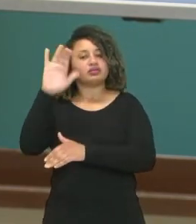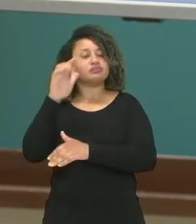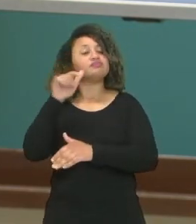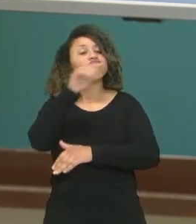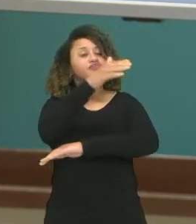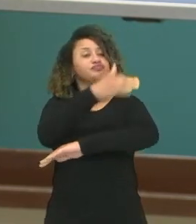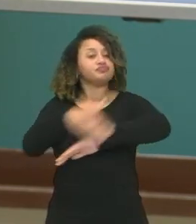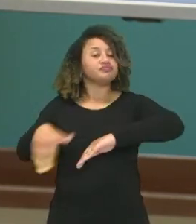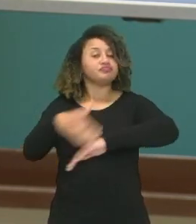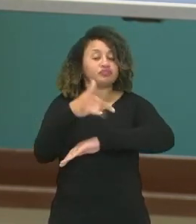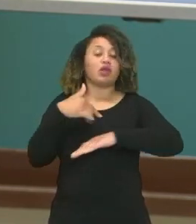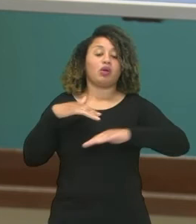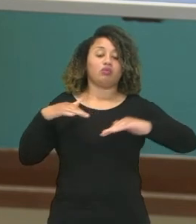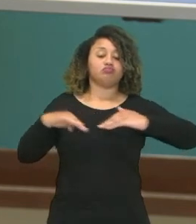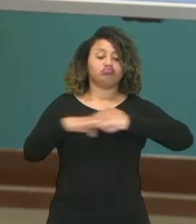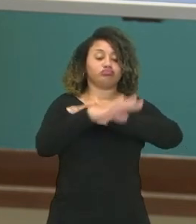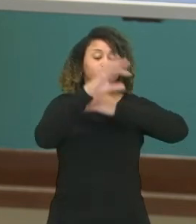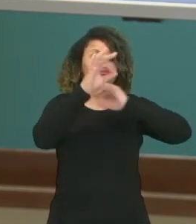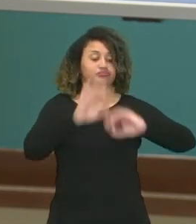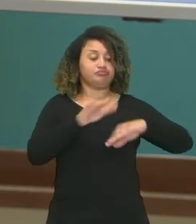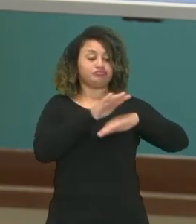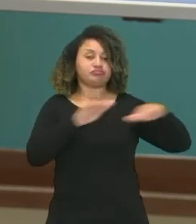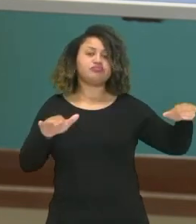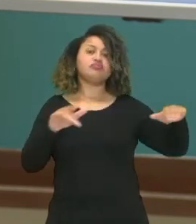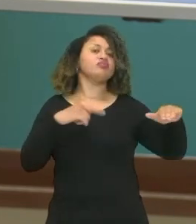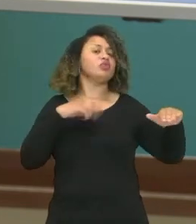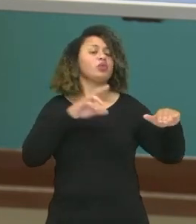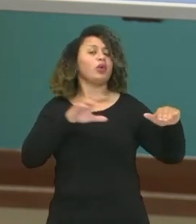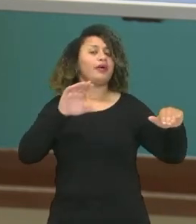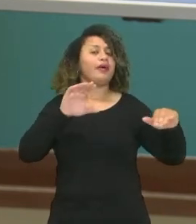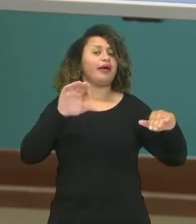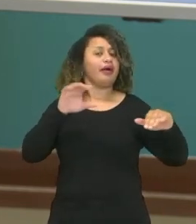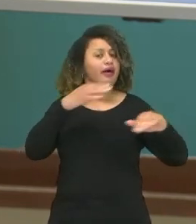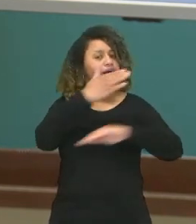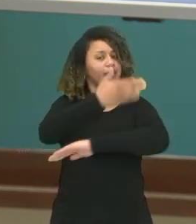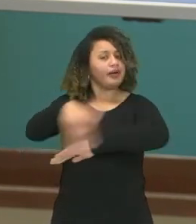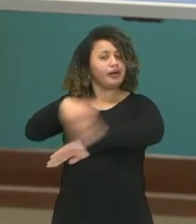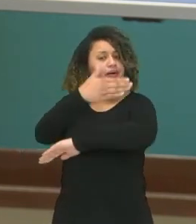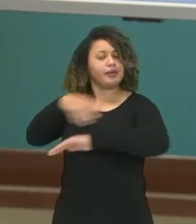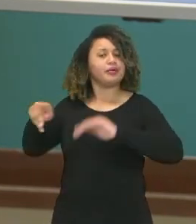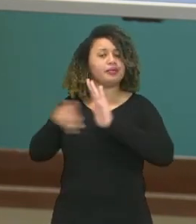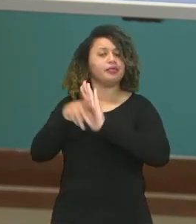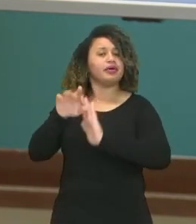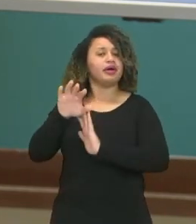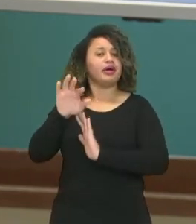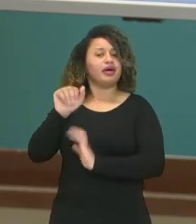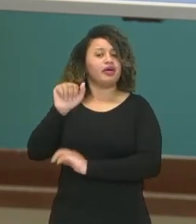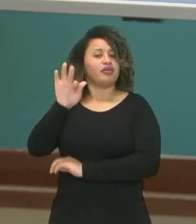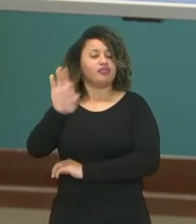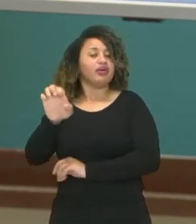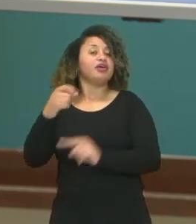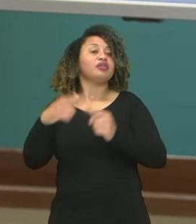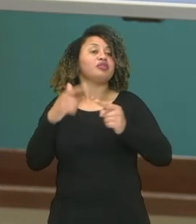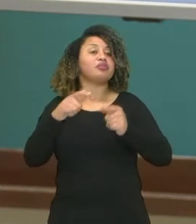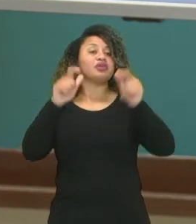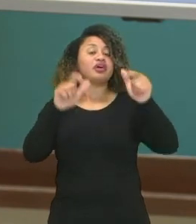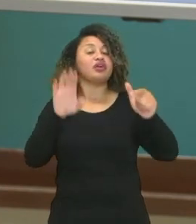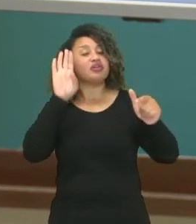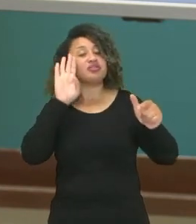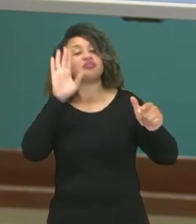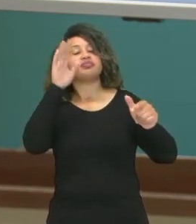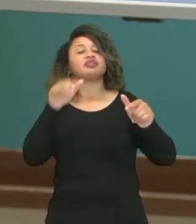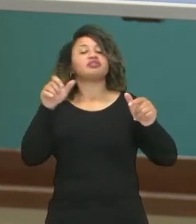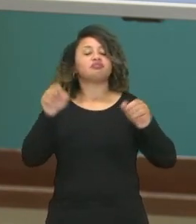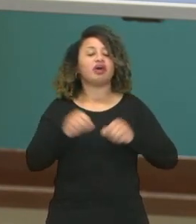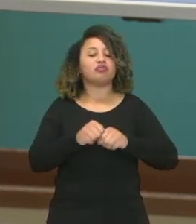foi asfaltada e recebeu o nome do café, exatamente como principal ponto de escoamento da produção de café, em